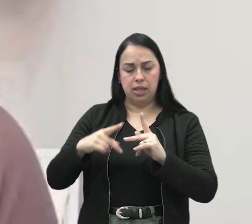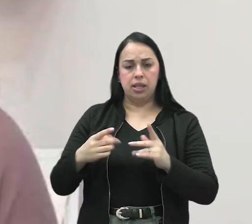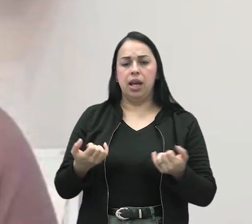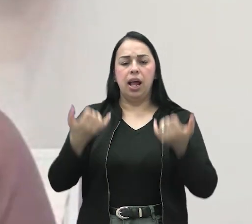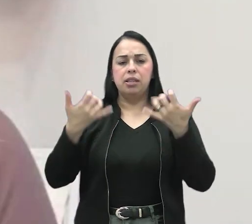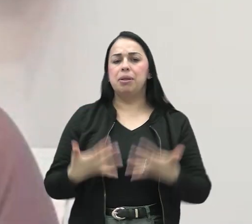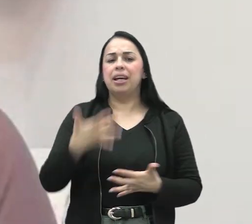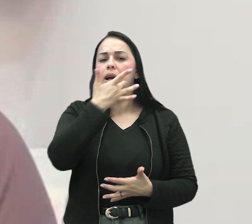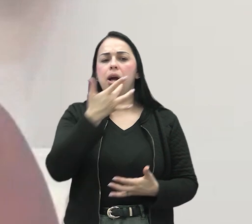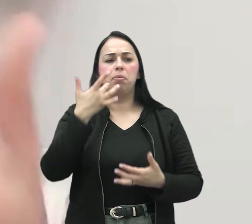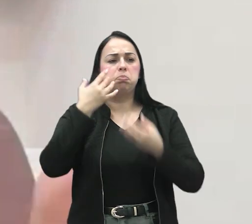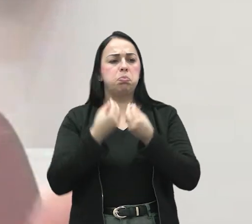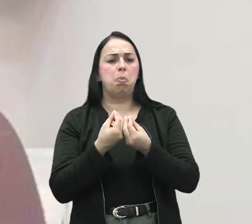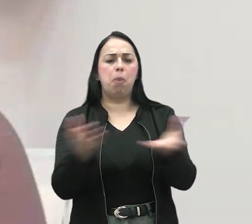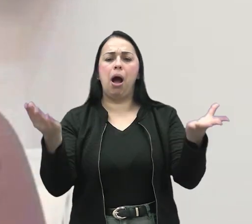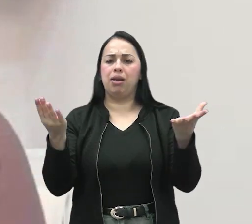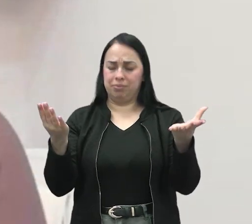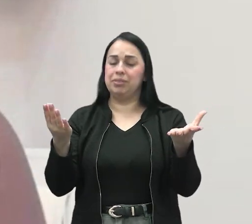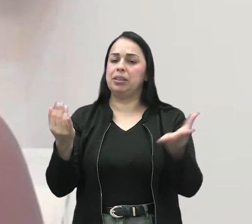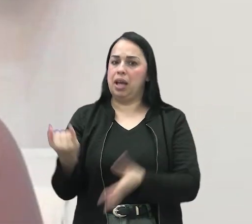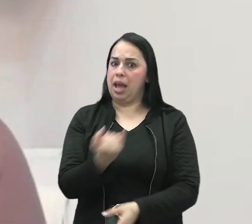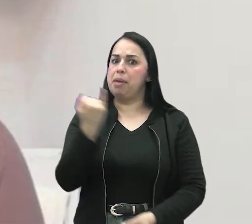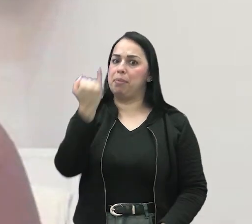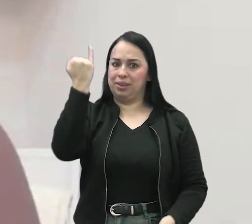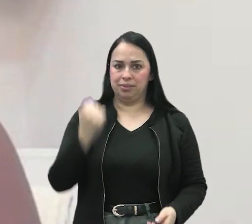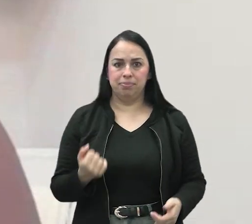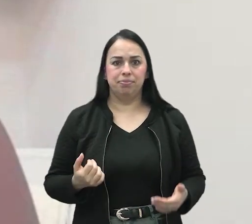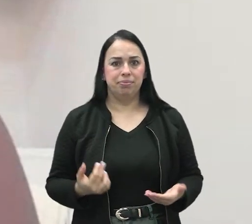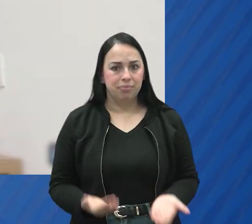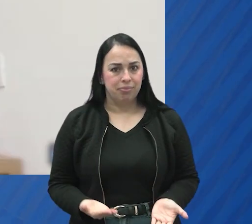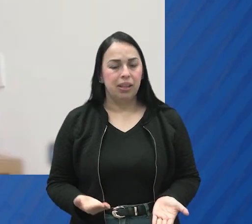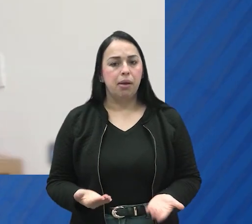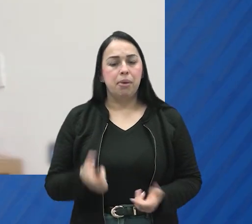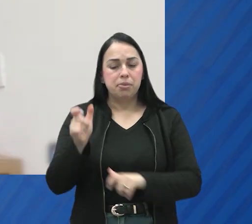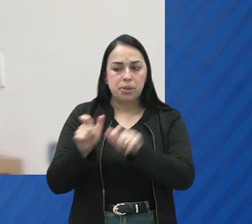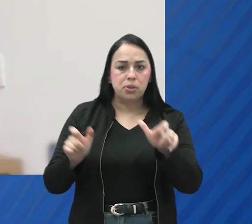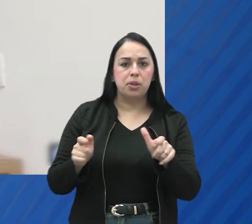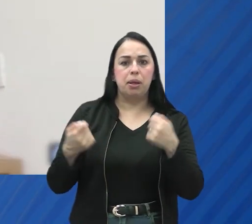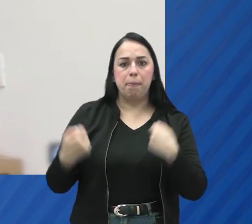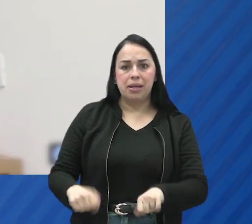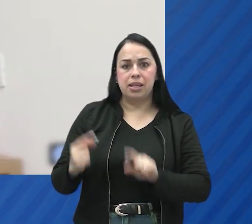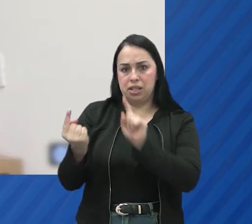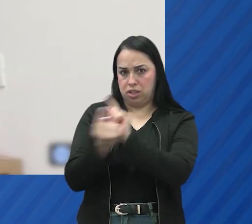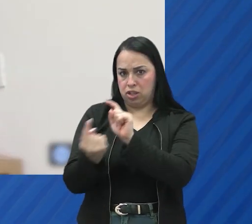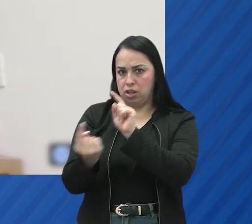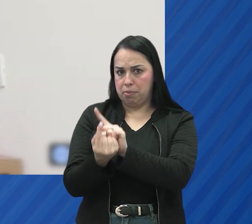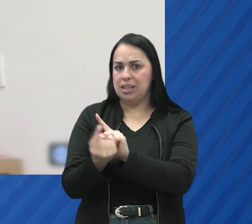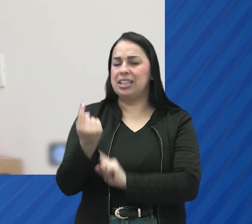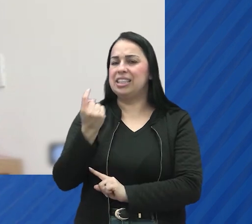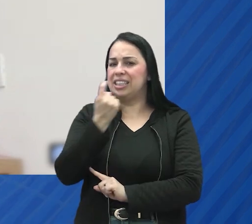José, levar saúde bucal para jovens de baixa renda é primordial. Para quem precisa de